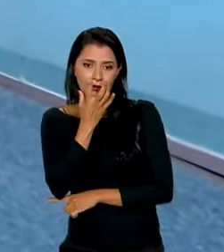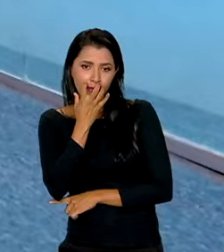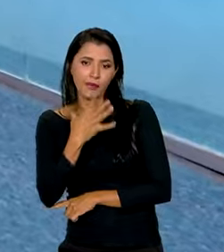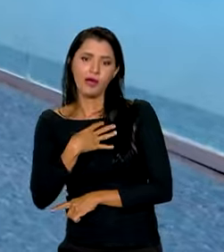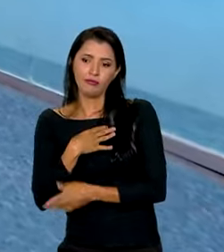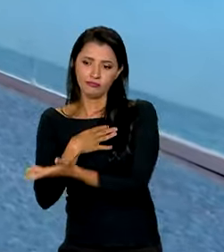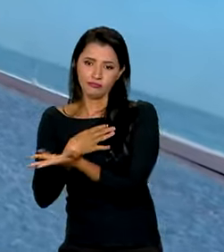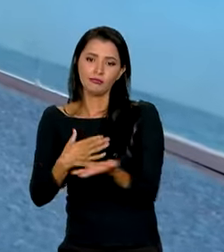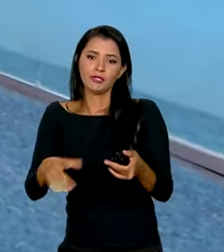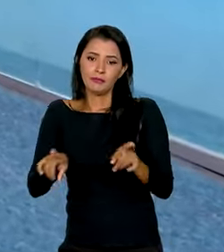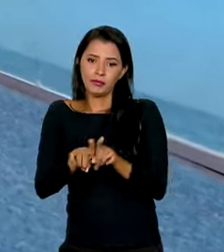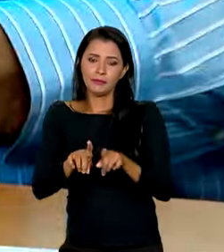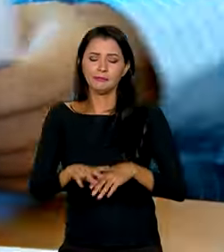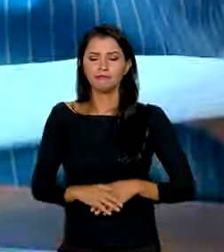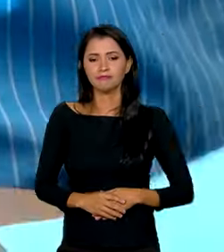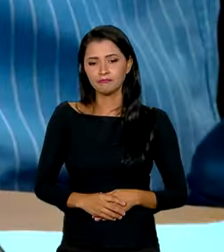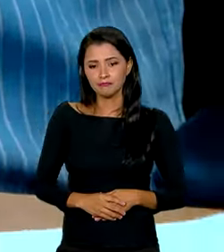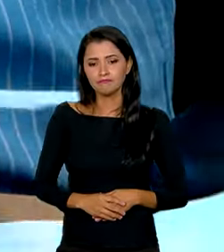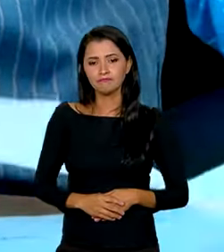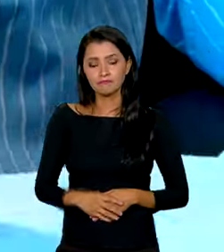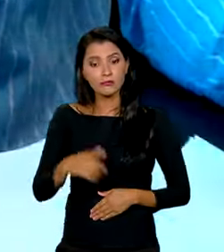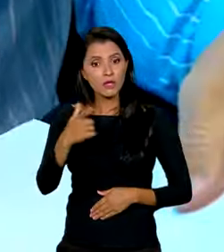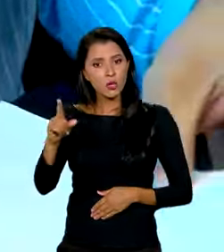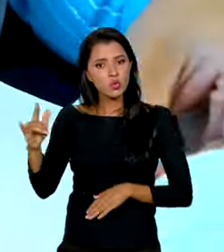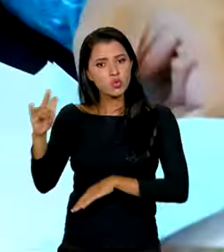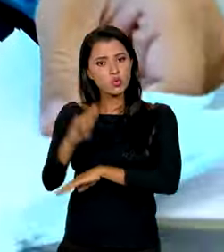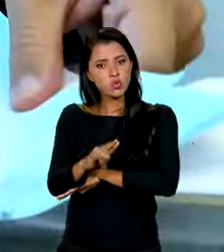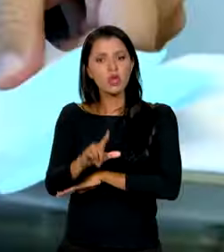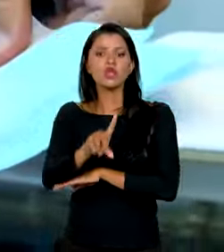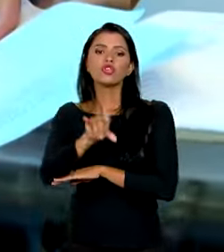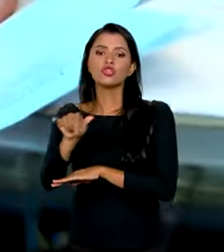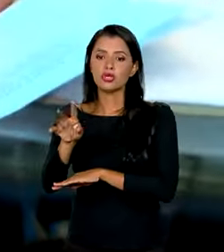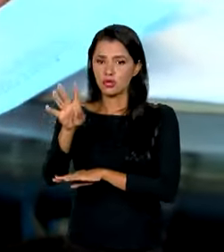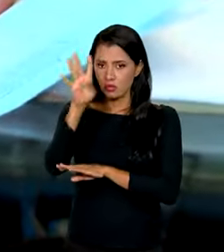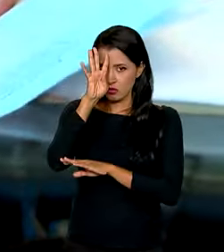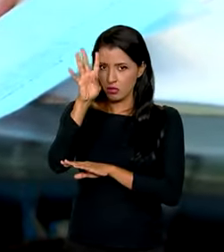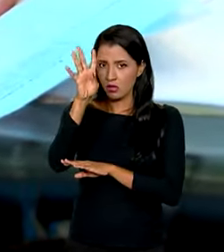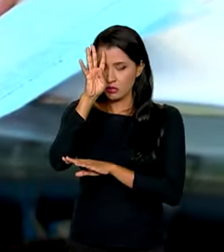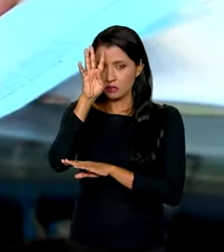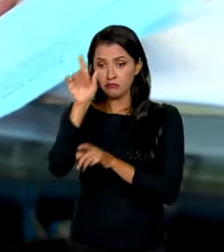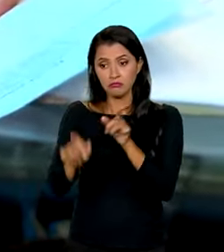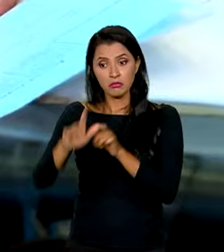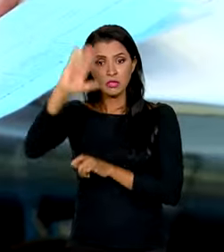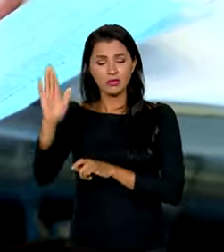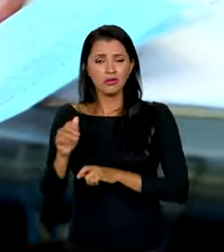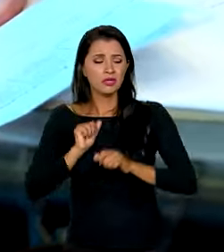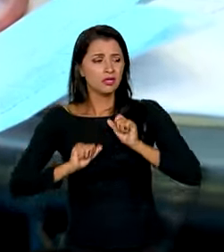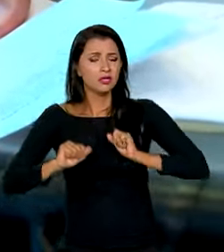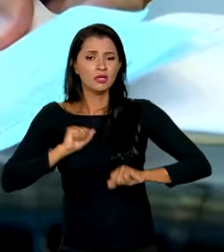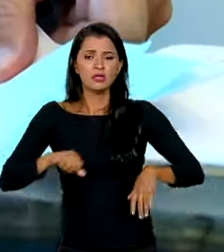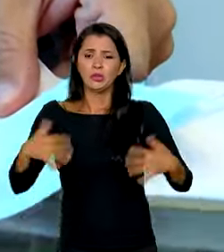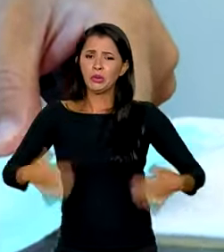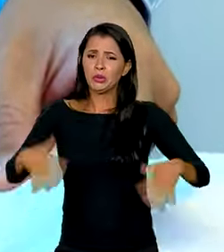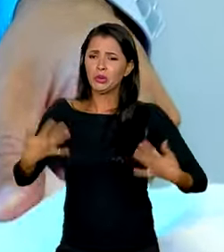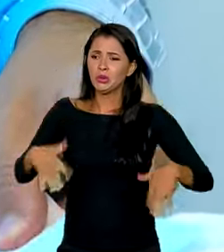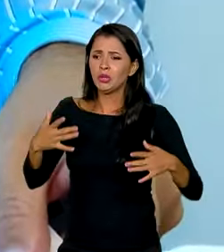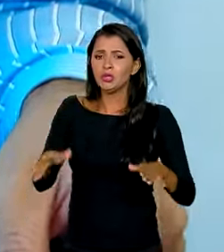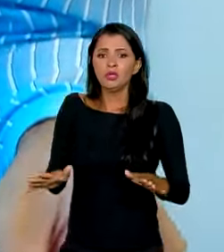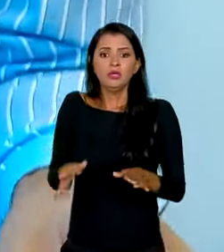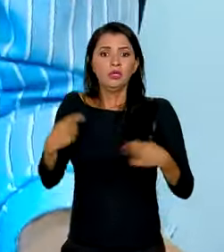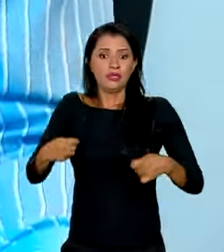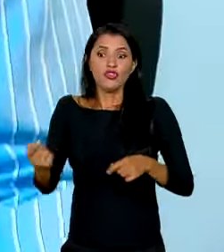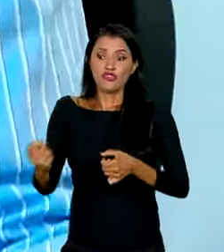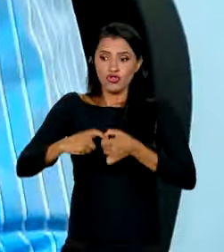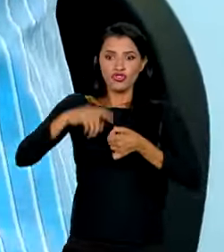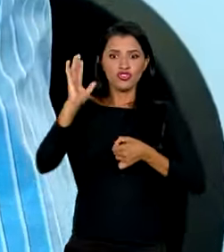estimação. O próximo voo vai ser na quarta-feira. Os brasileiros mais aflitos ou necessitados já